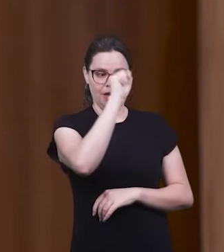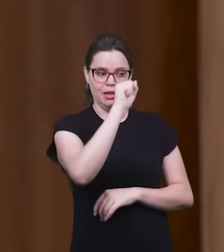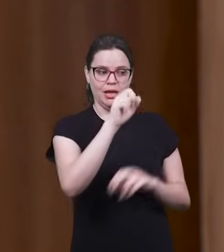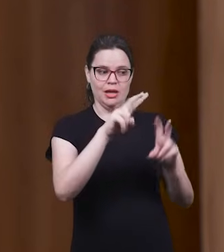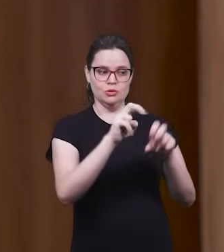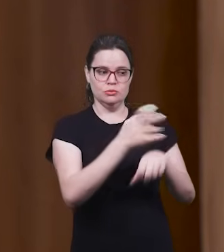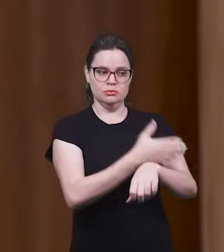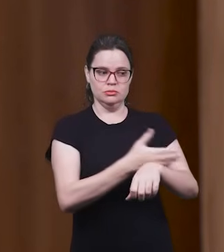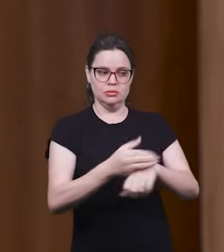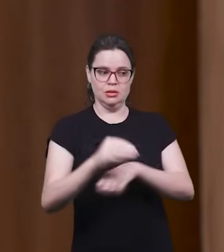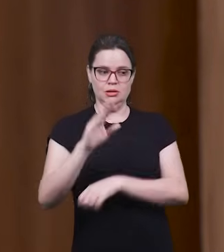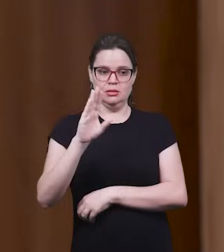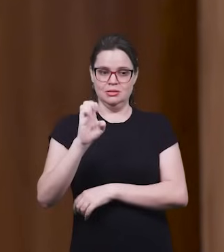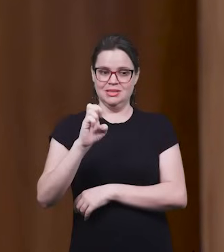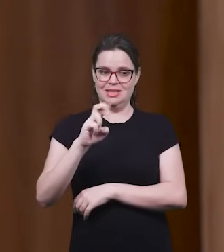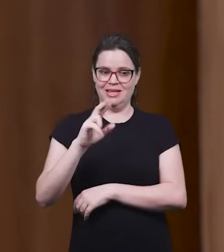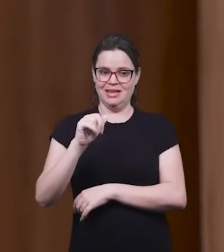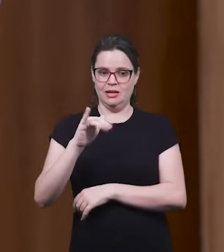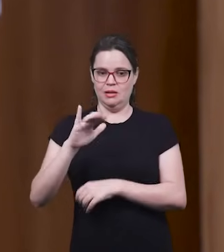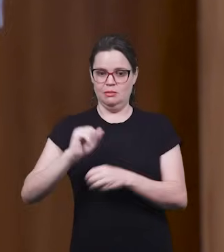lá para os Estados Unidos,